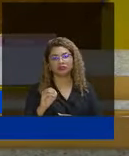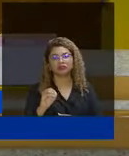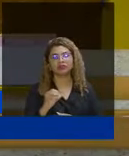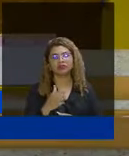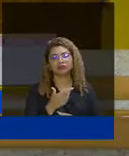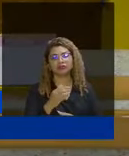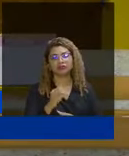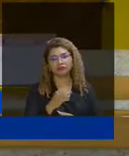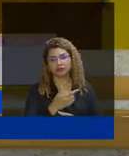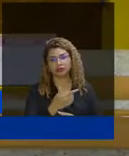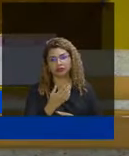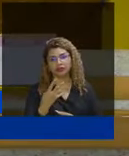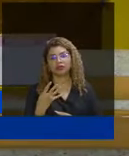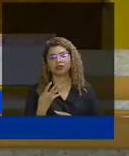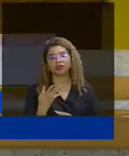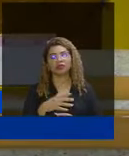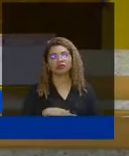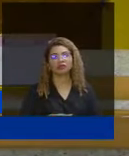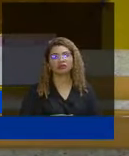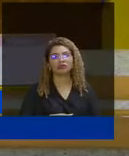06.130/2024, origem Serra do Navio.